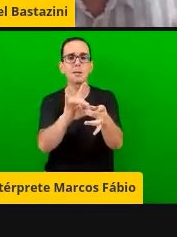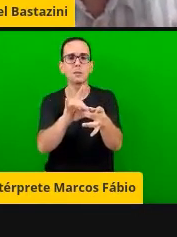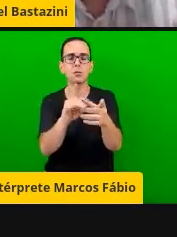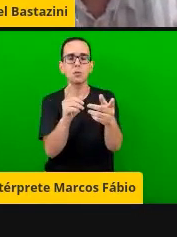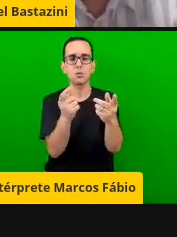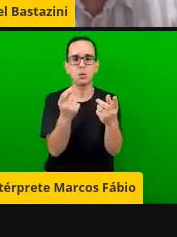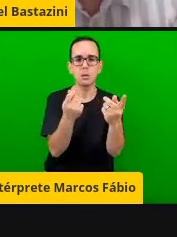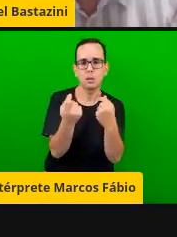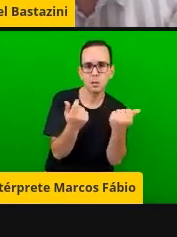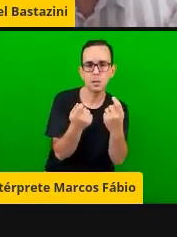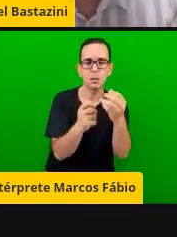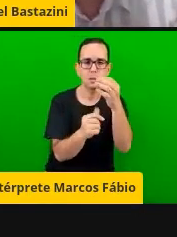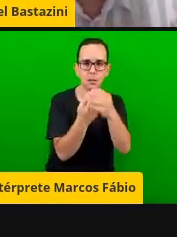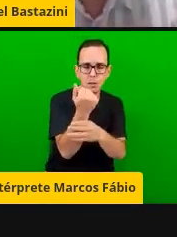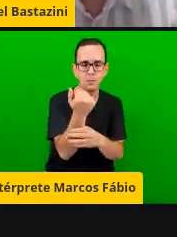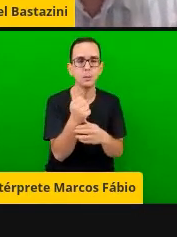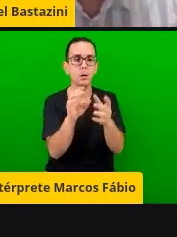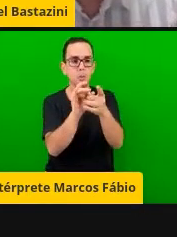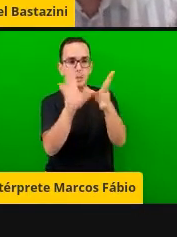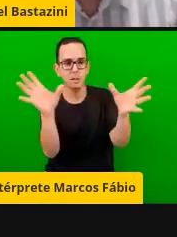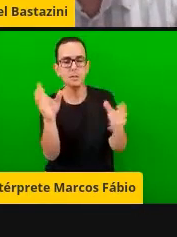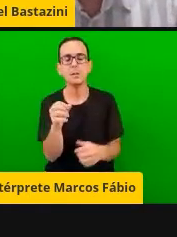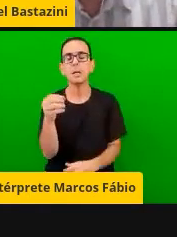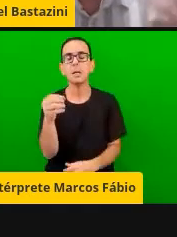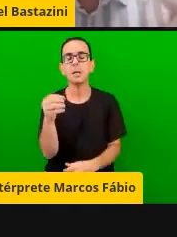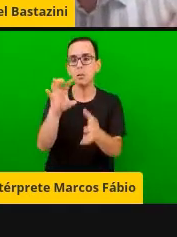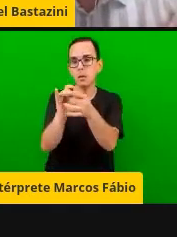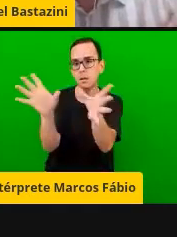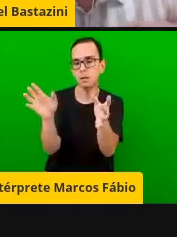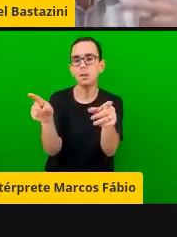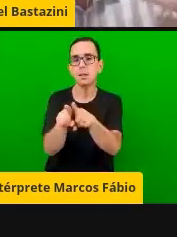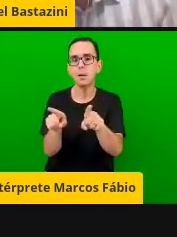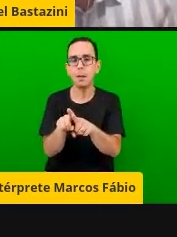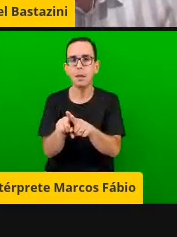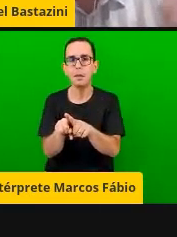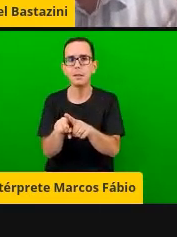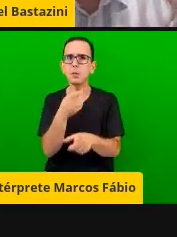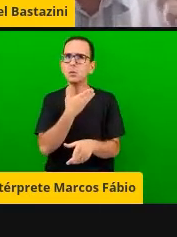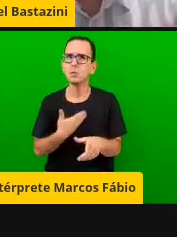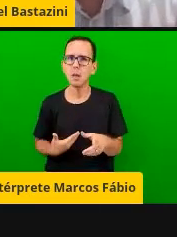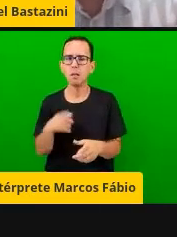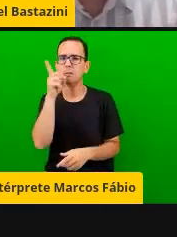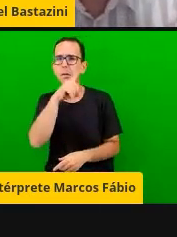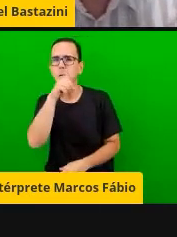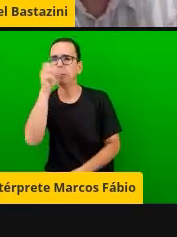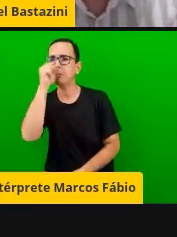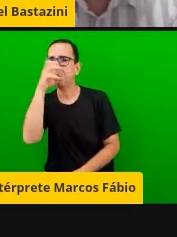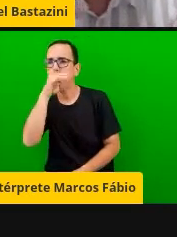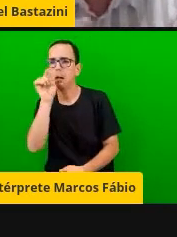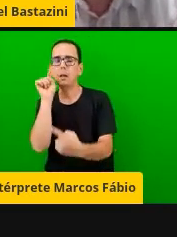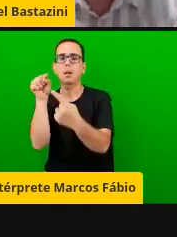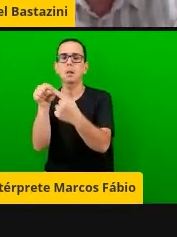econômicos, com o liberalismo, com o neoliberalismo, e a estados delinquentes e terroristas. Leia-se